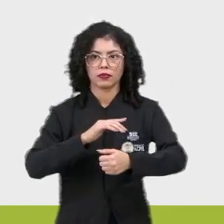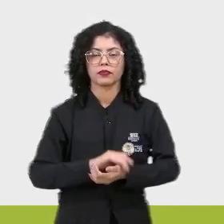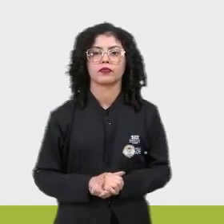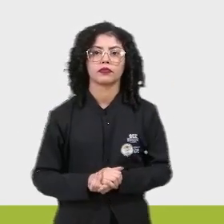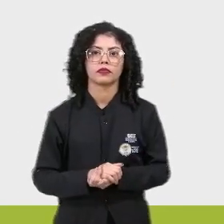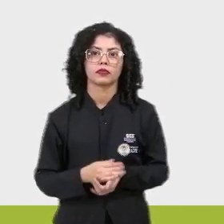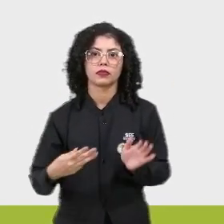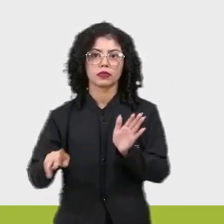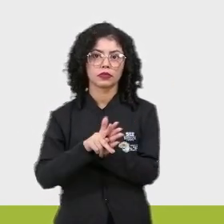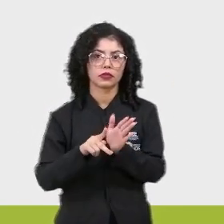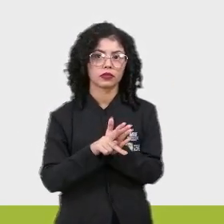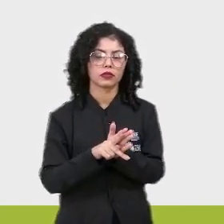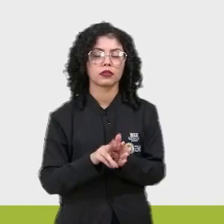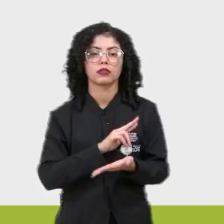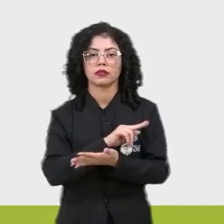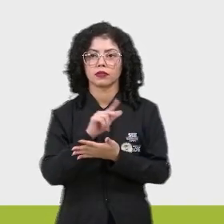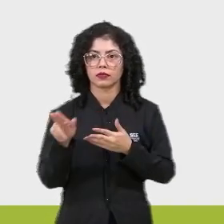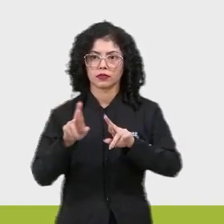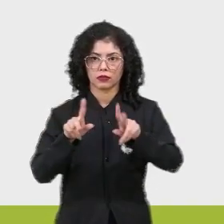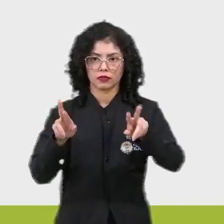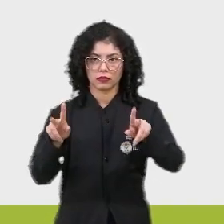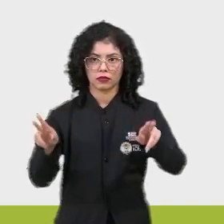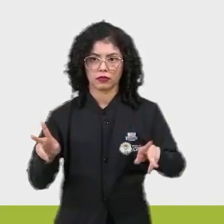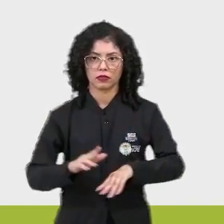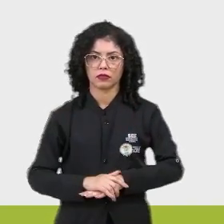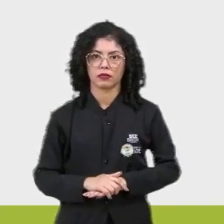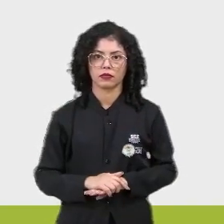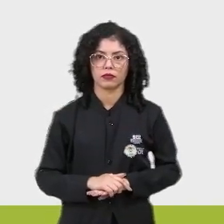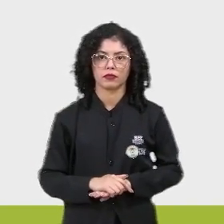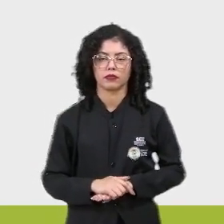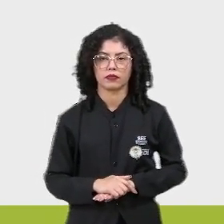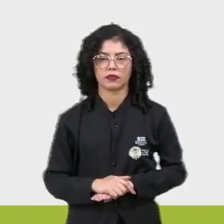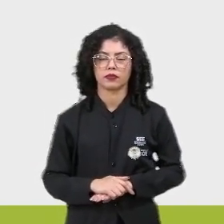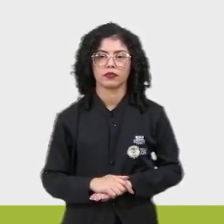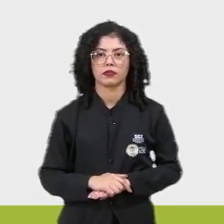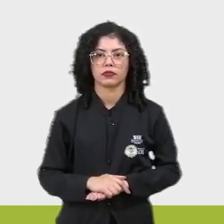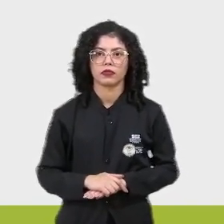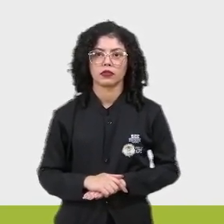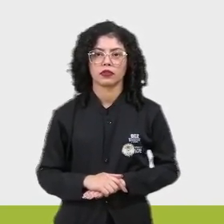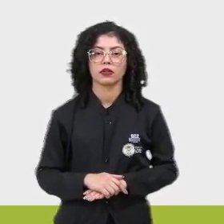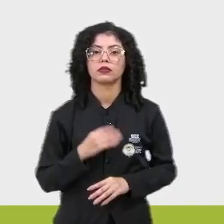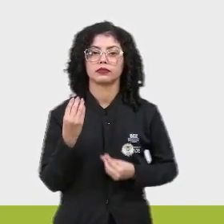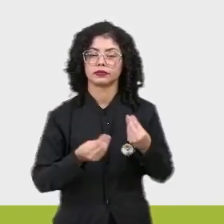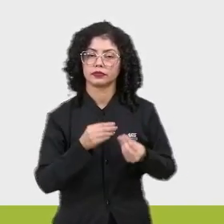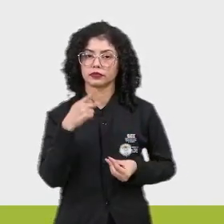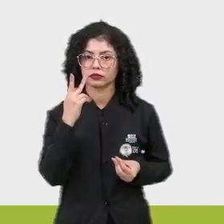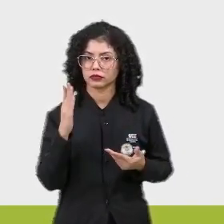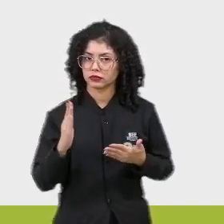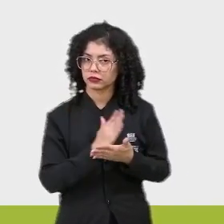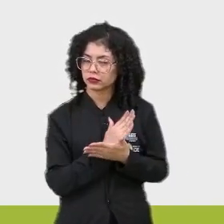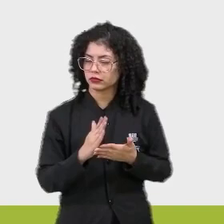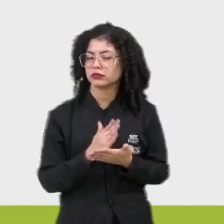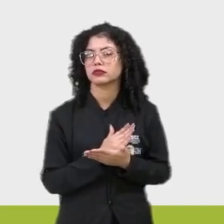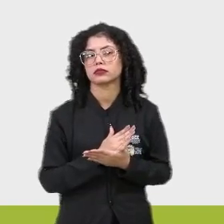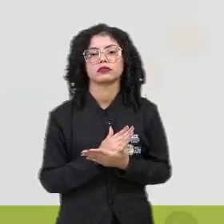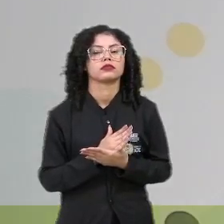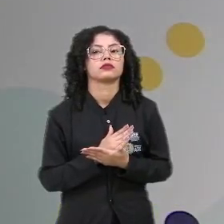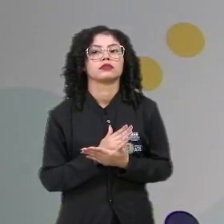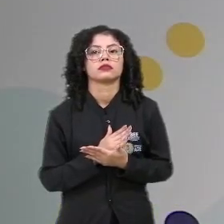que suas propriedades elas variavam. Como eu falei, alguma das